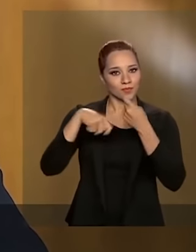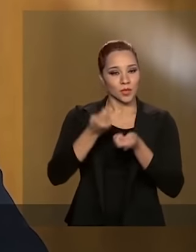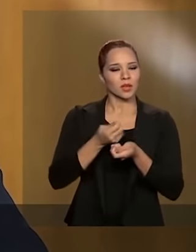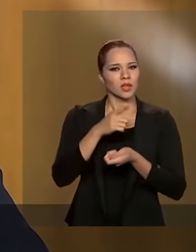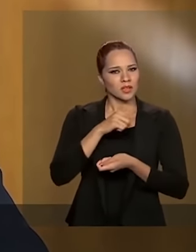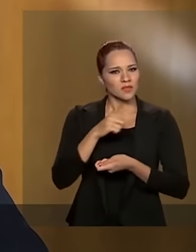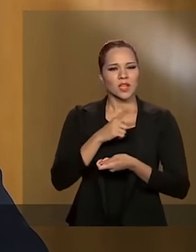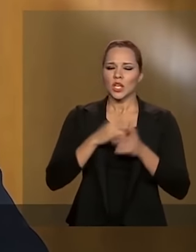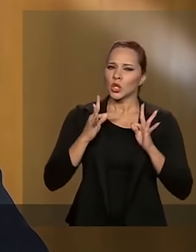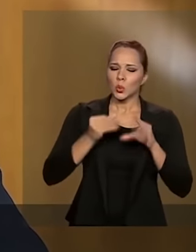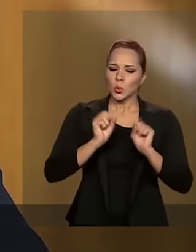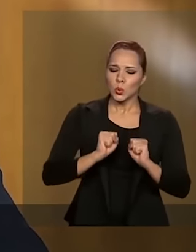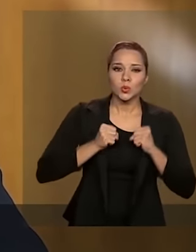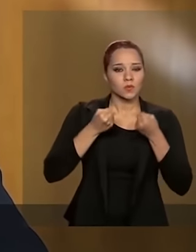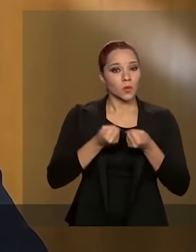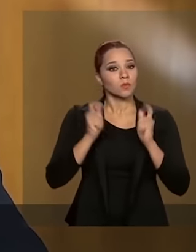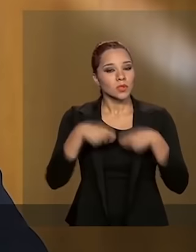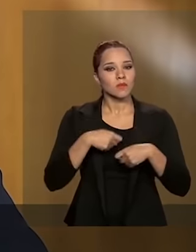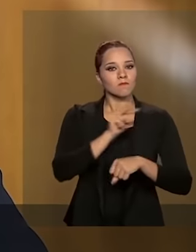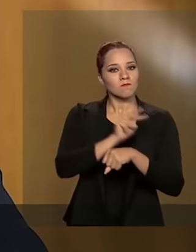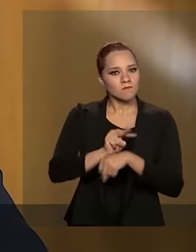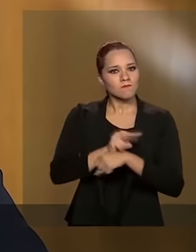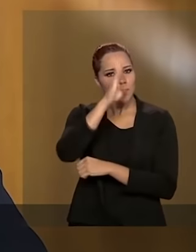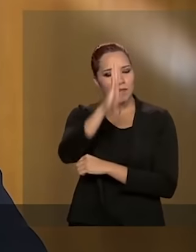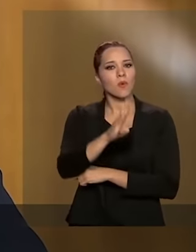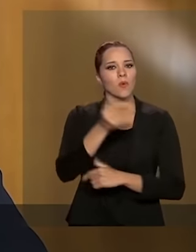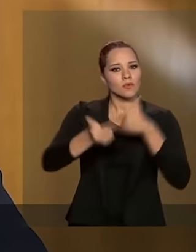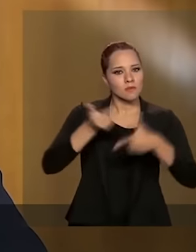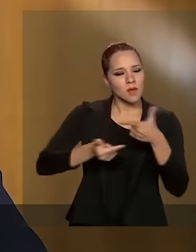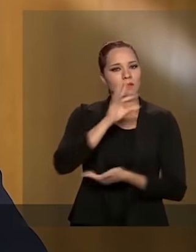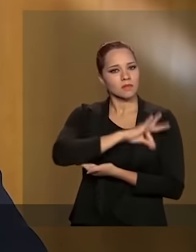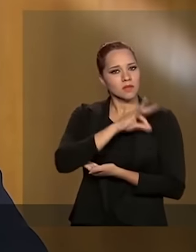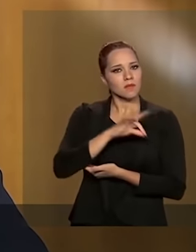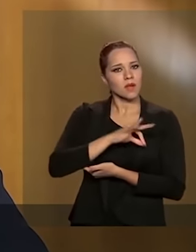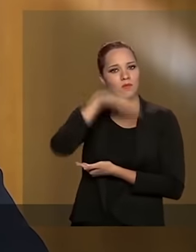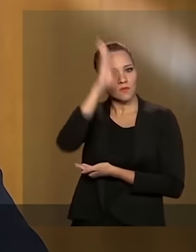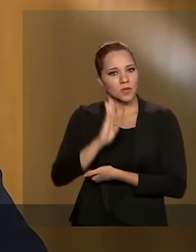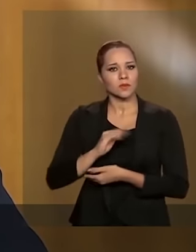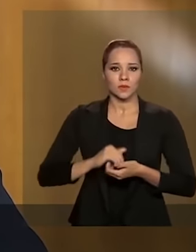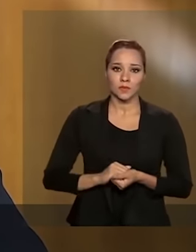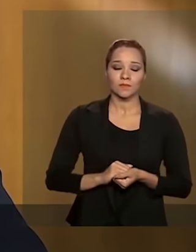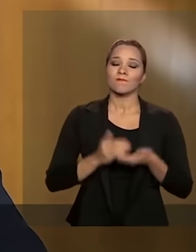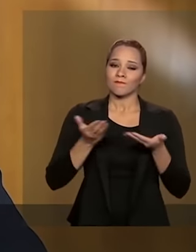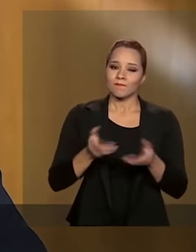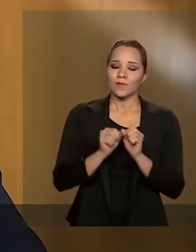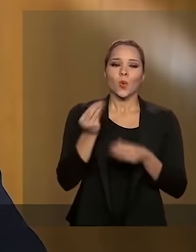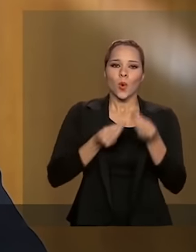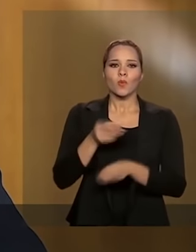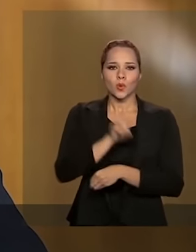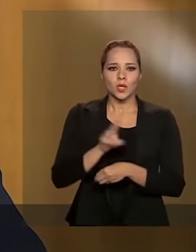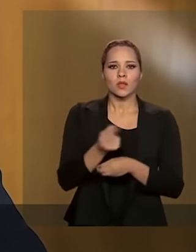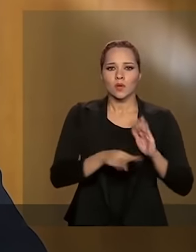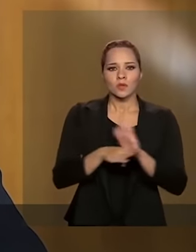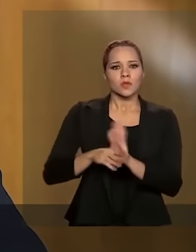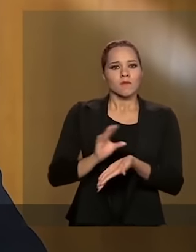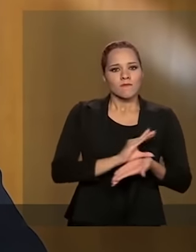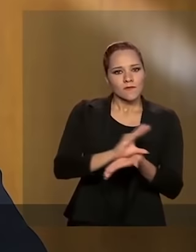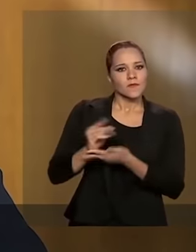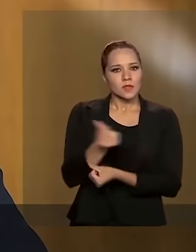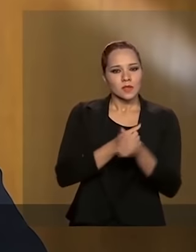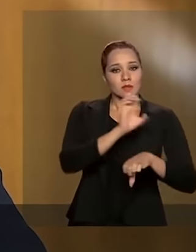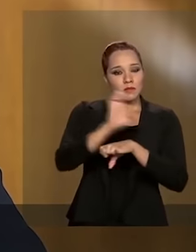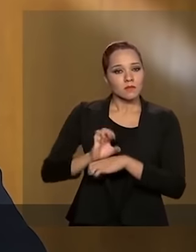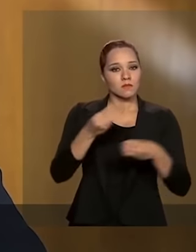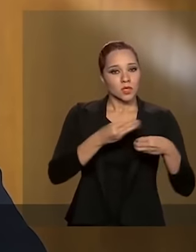amigo economia que acontece todas as medidas possíveis para proteger só de tudo o emprego ea renda dos brasileiros fizemos isso através da ajuda financeira aos estados